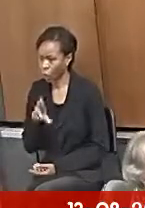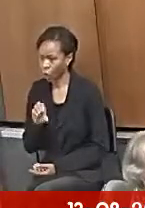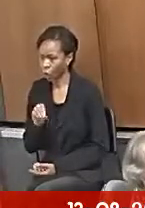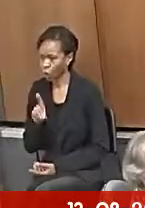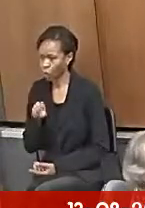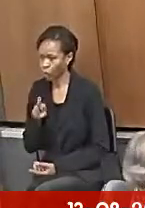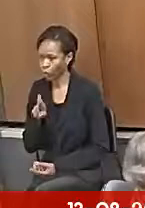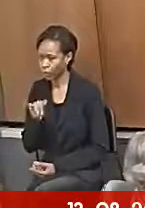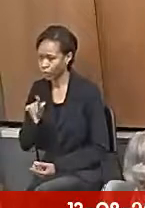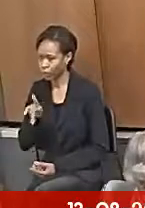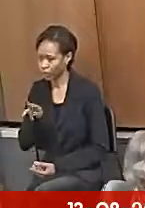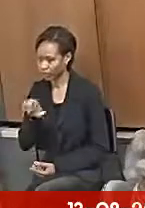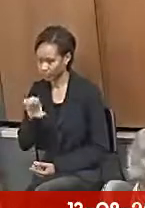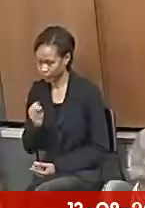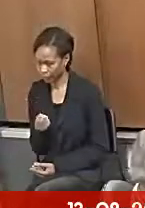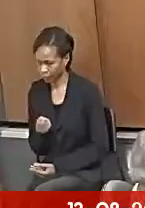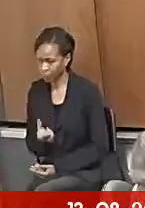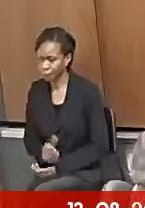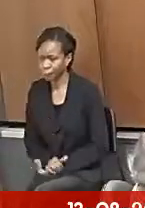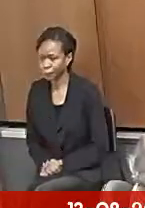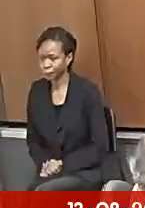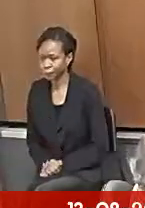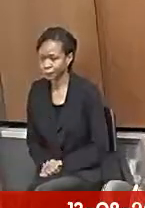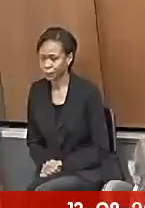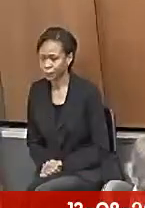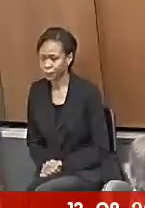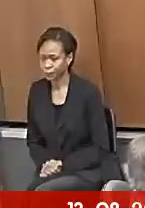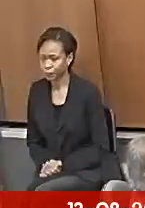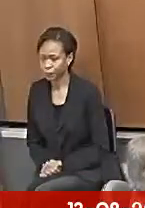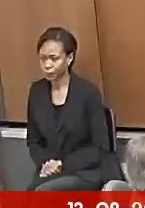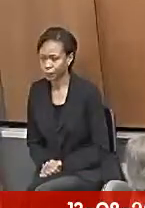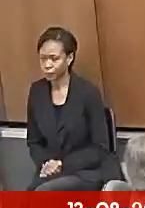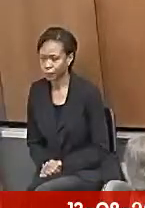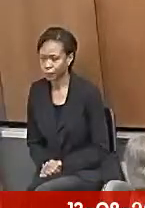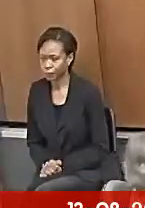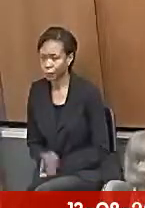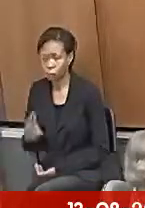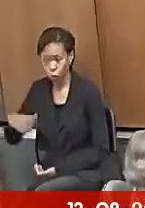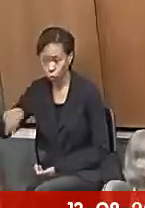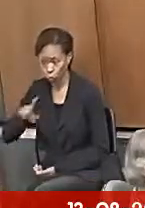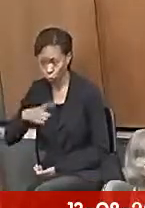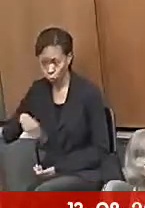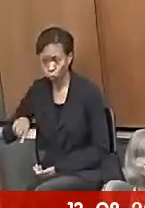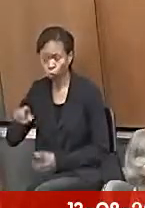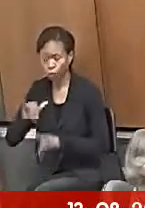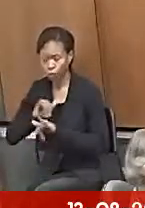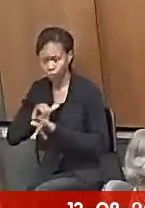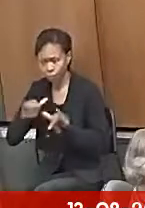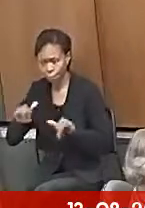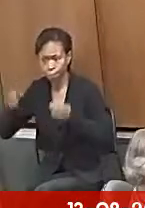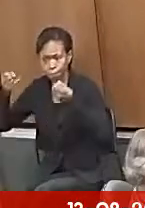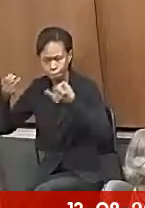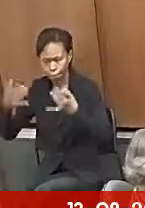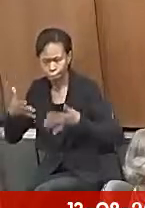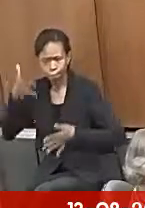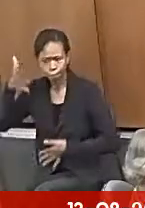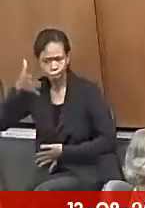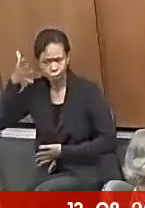ele e tudo que é que se fala tudo é ao mesmo tempo